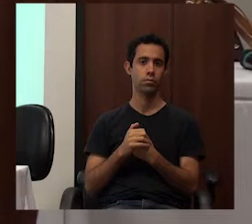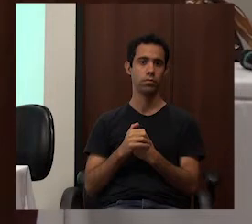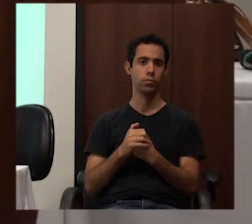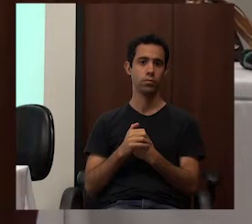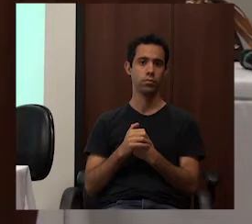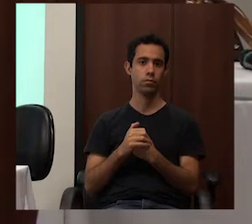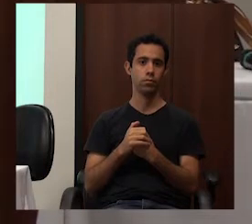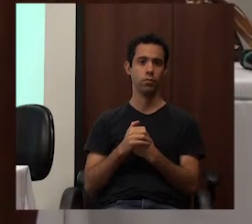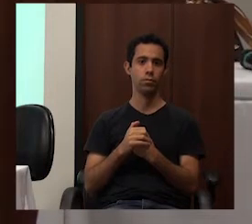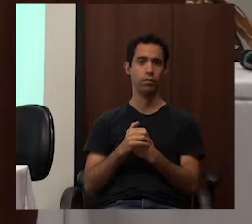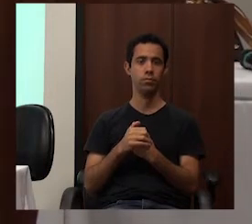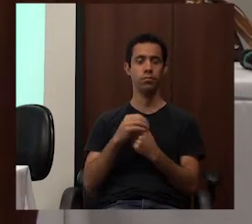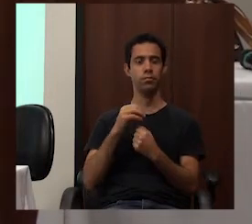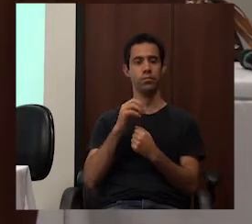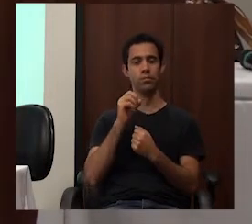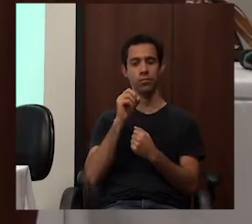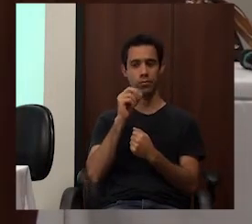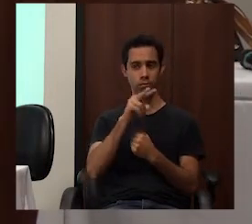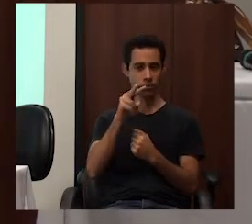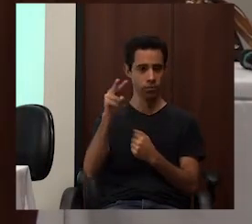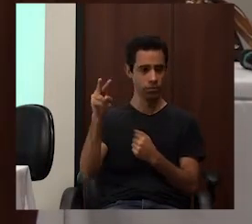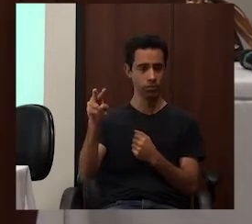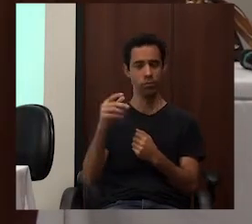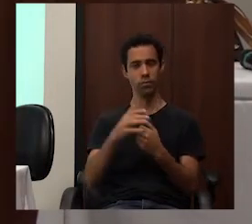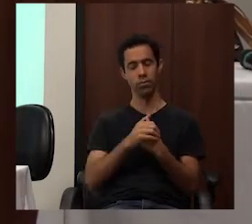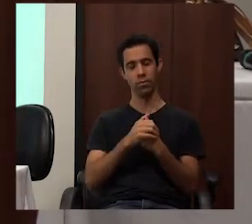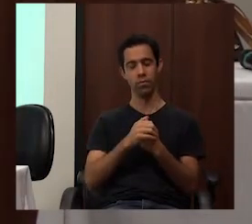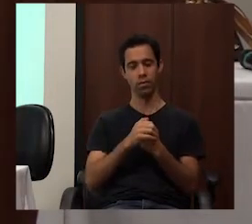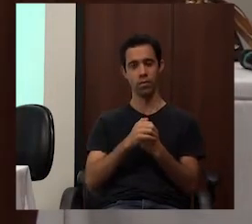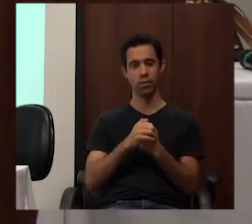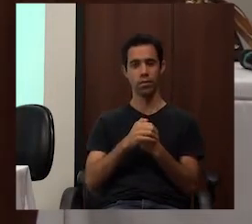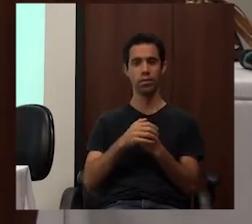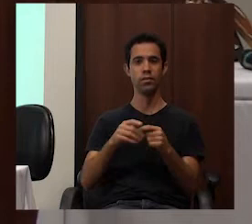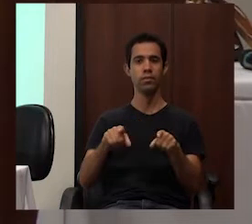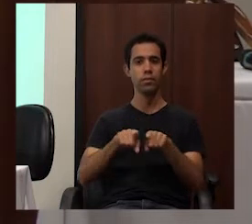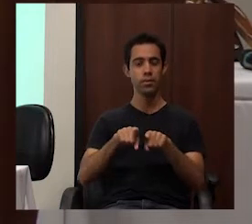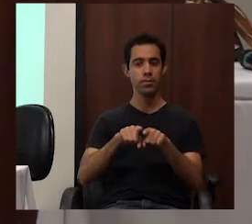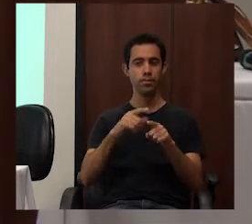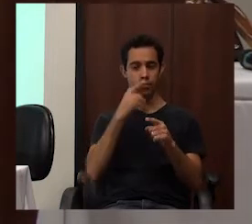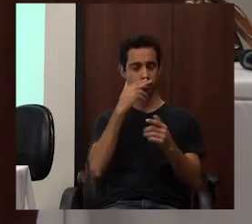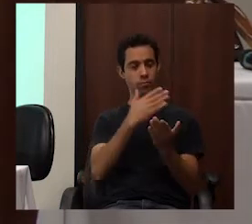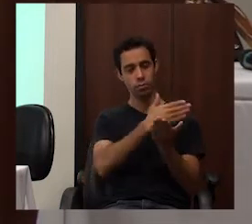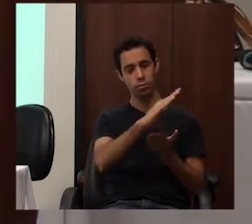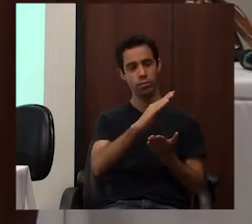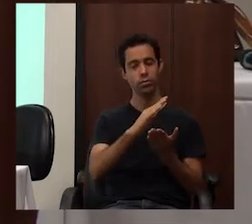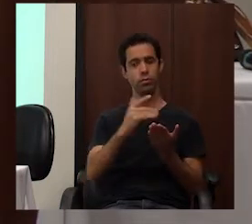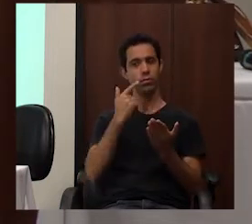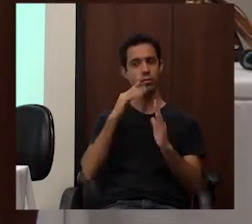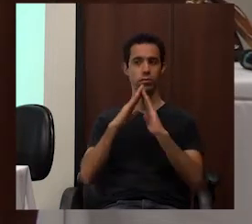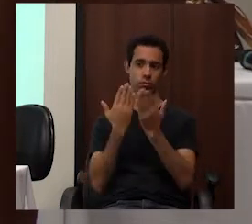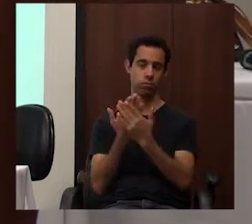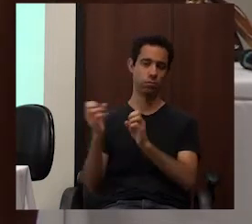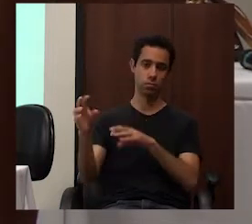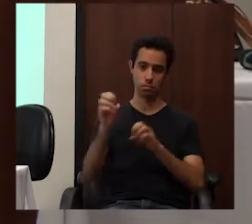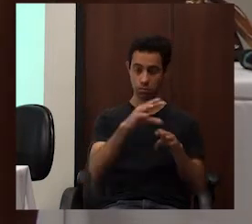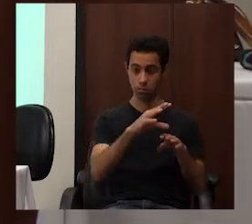Nada se vê na judicialização que vise a garantia da não exclusão do sistema educacional,